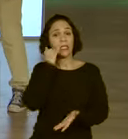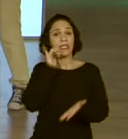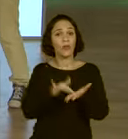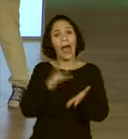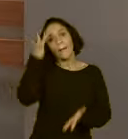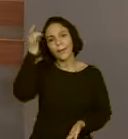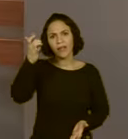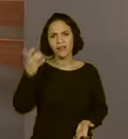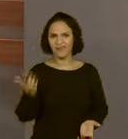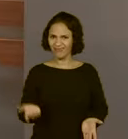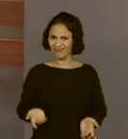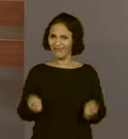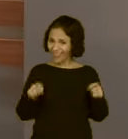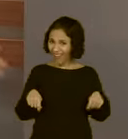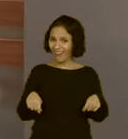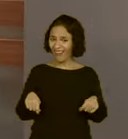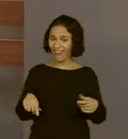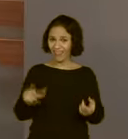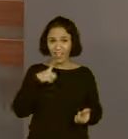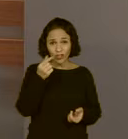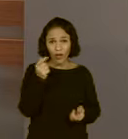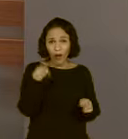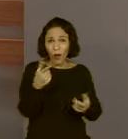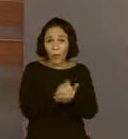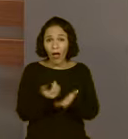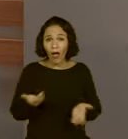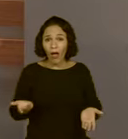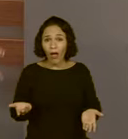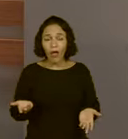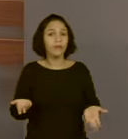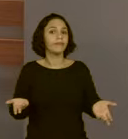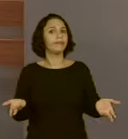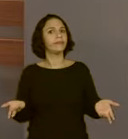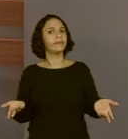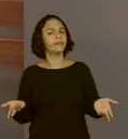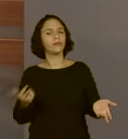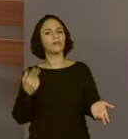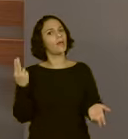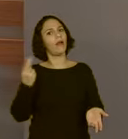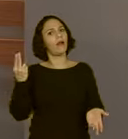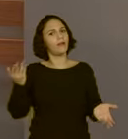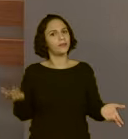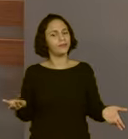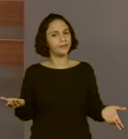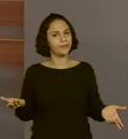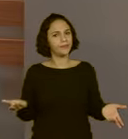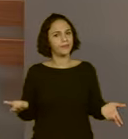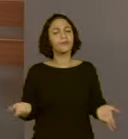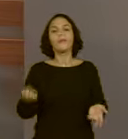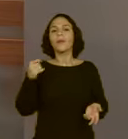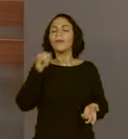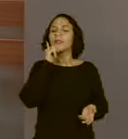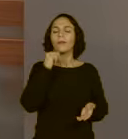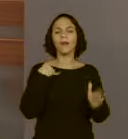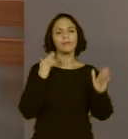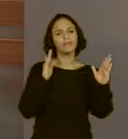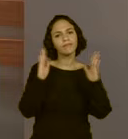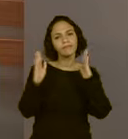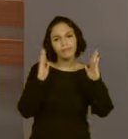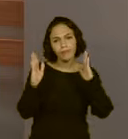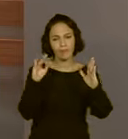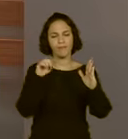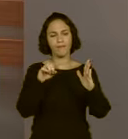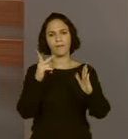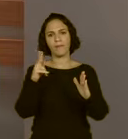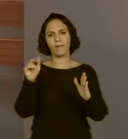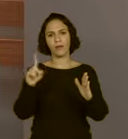amanhã. Poxa, mas espera aí, como é que eu vou fazer isso para amanhã? Né? Não dá. Então, eu vou colocar um prazo. Mas